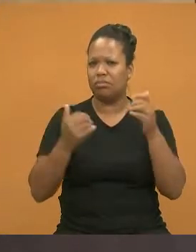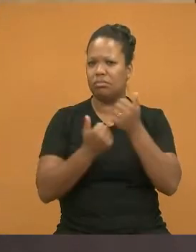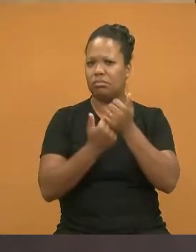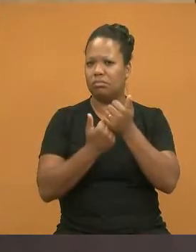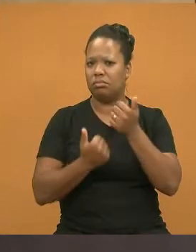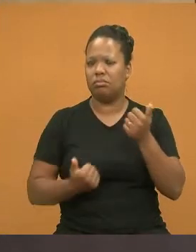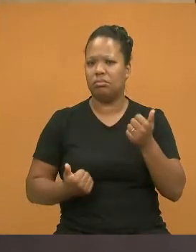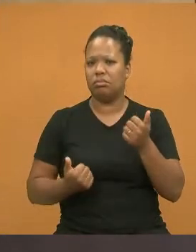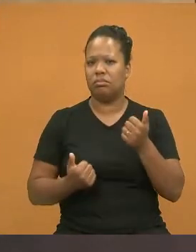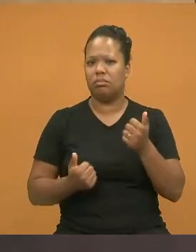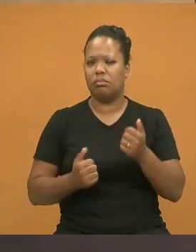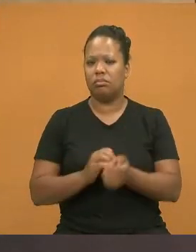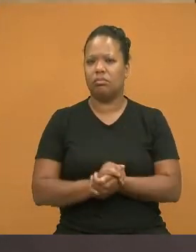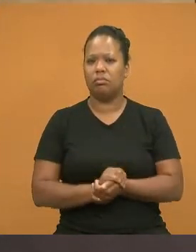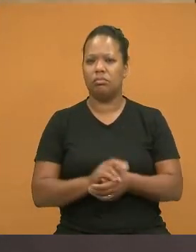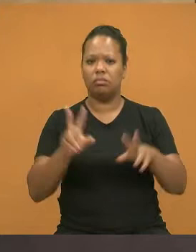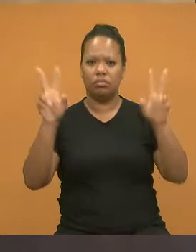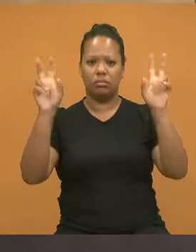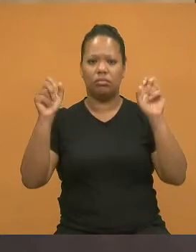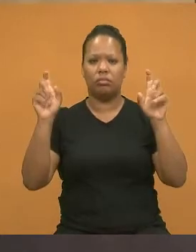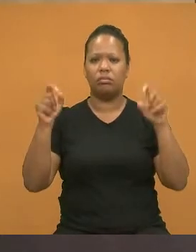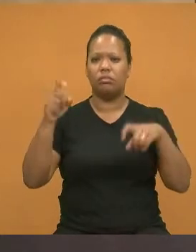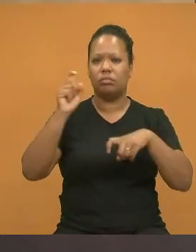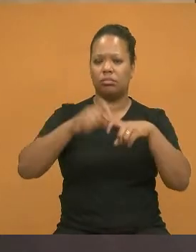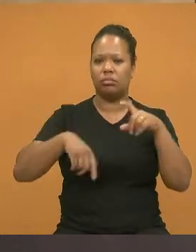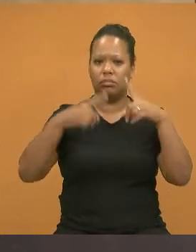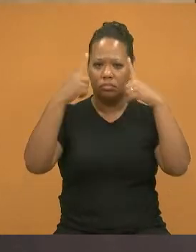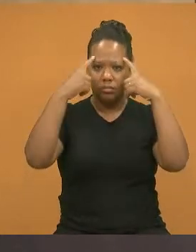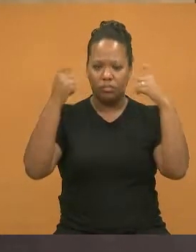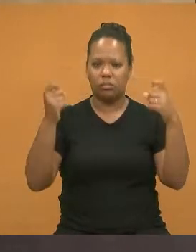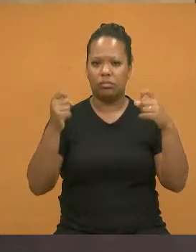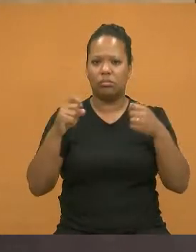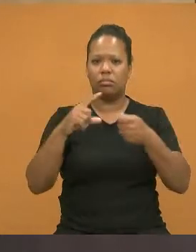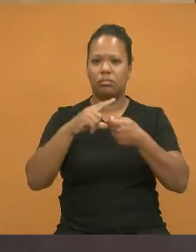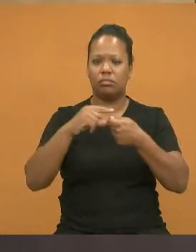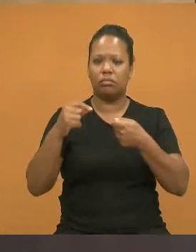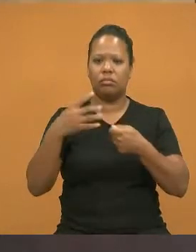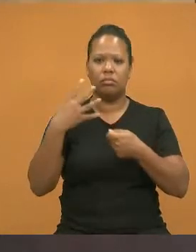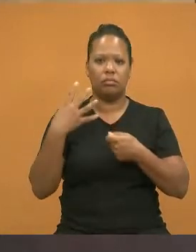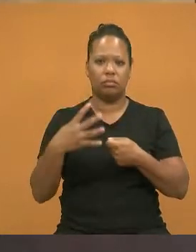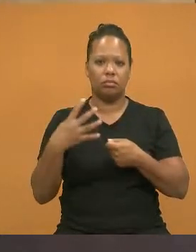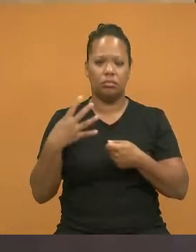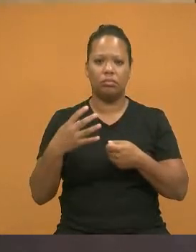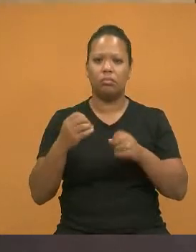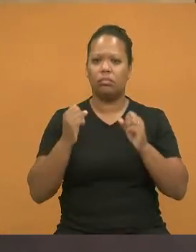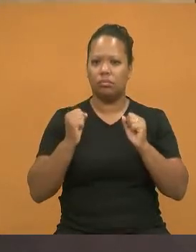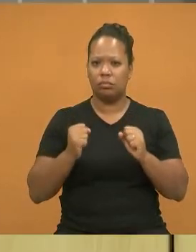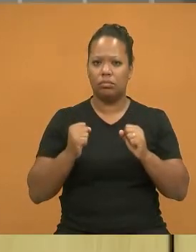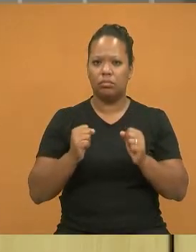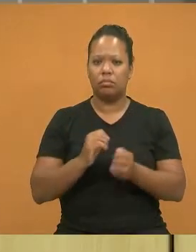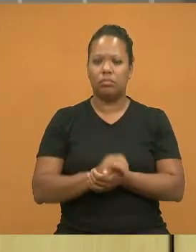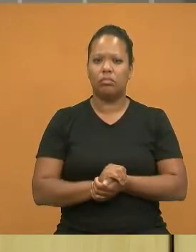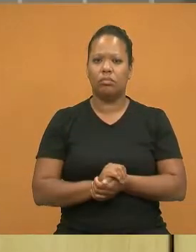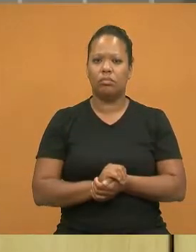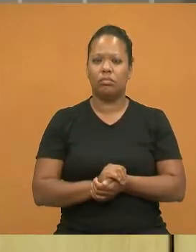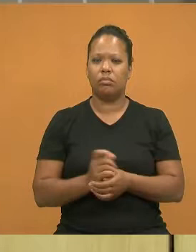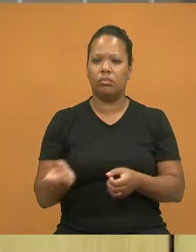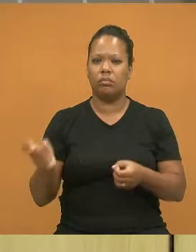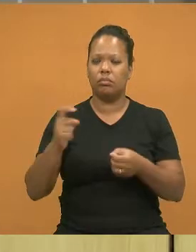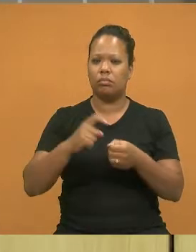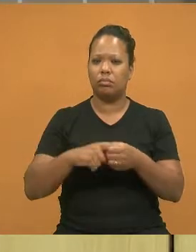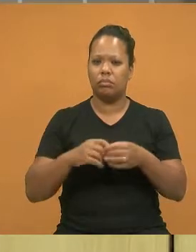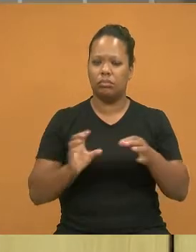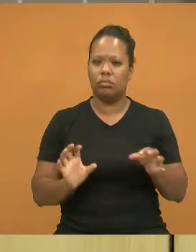pela expressão "para que o tema pedofilia". E no artigo 4º, a expressão "poderão celebrar convênios e